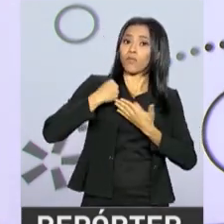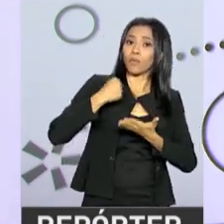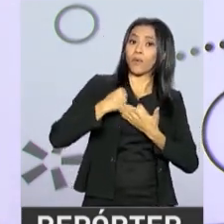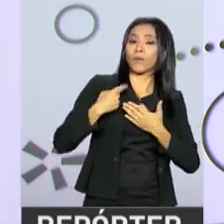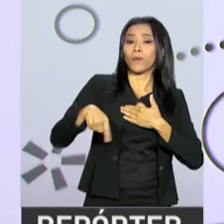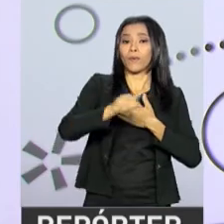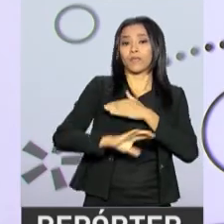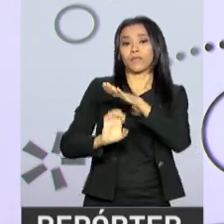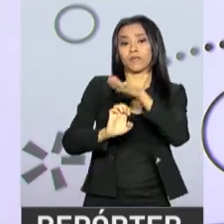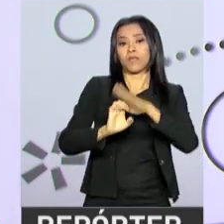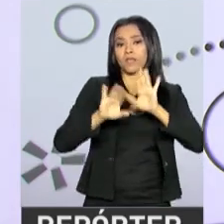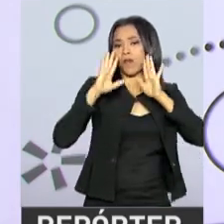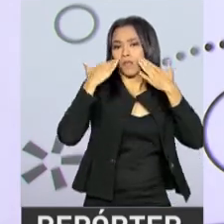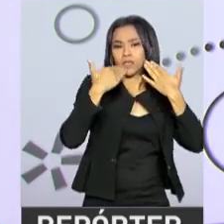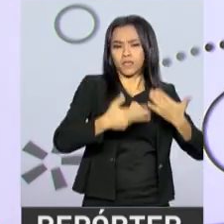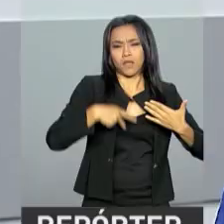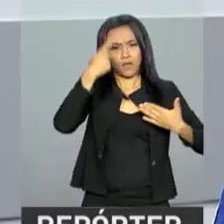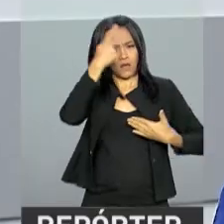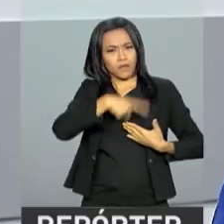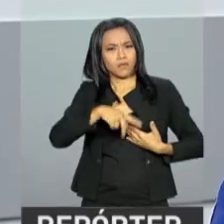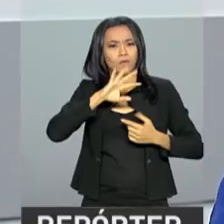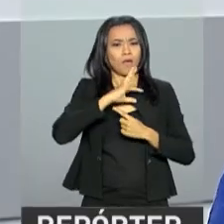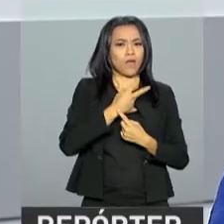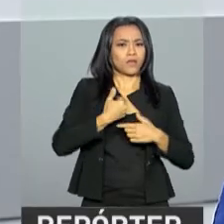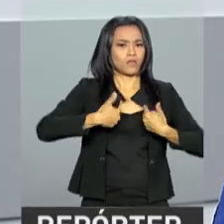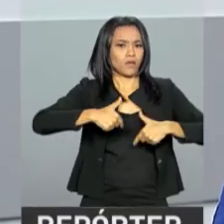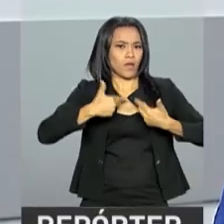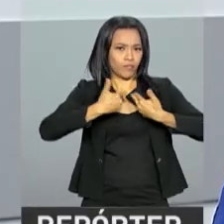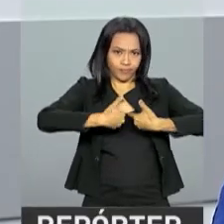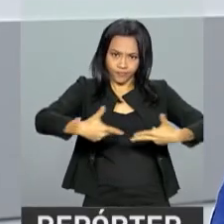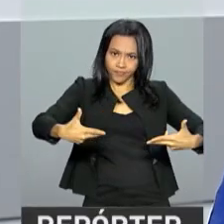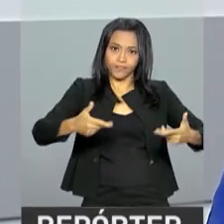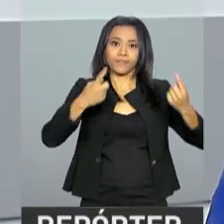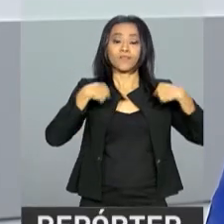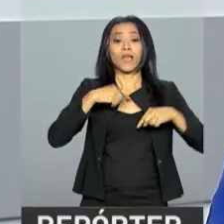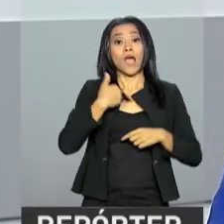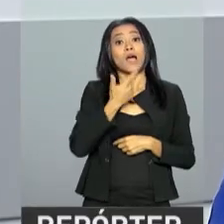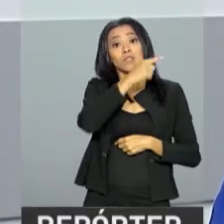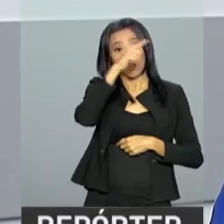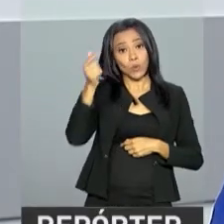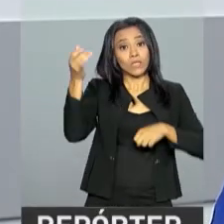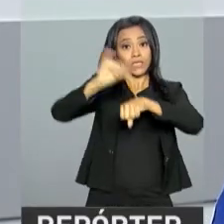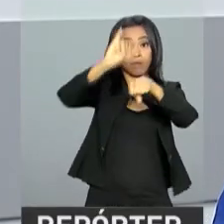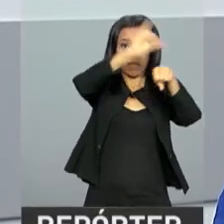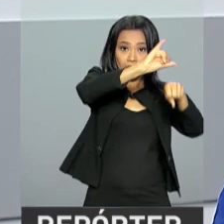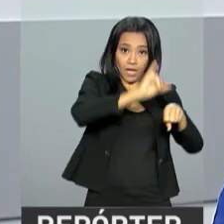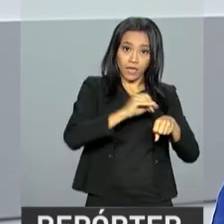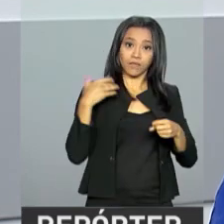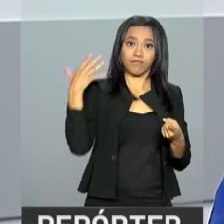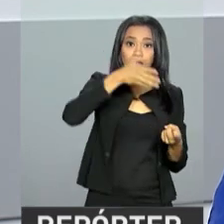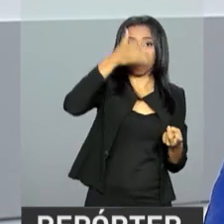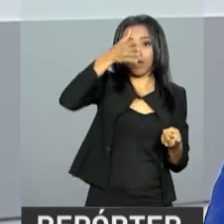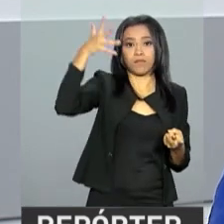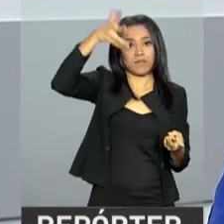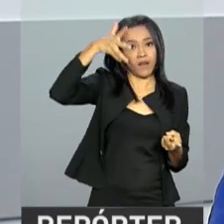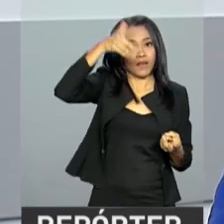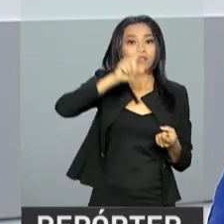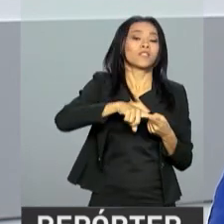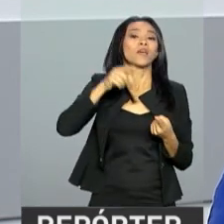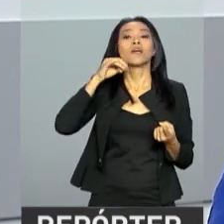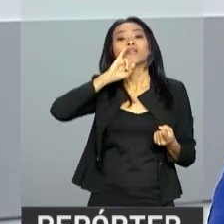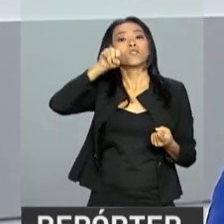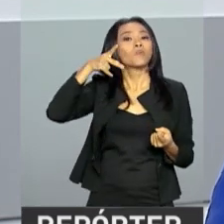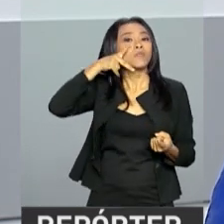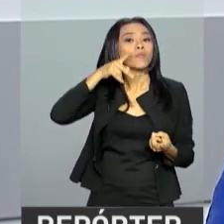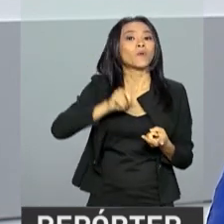trabalho sua arte divulgar as próximas capitais a receberem o circuito cultura gera futuro serão joão